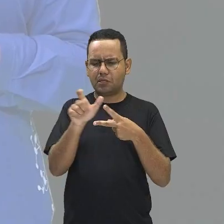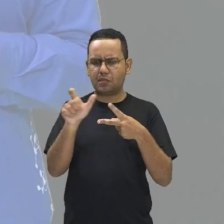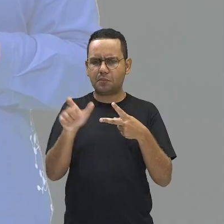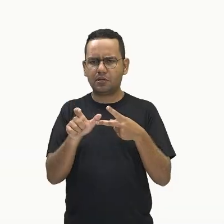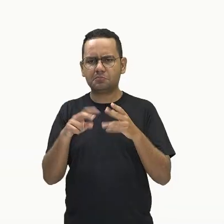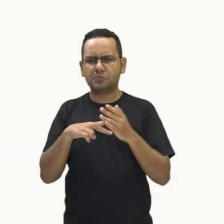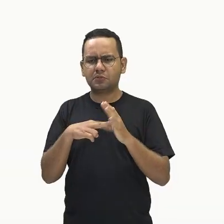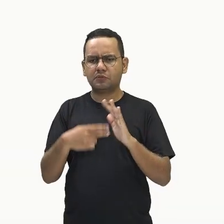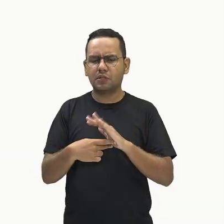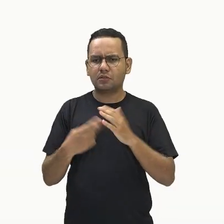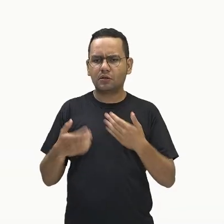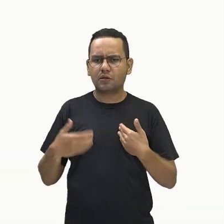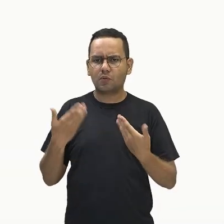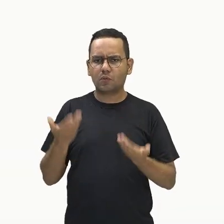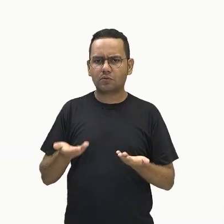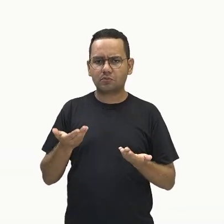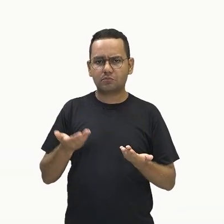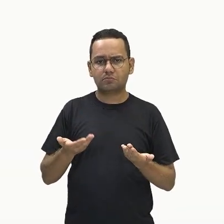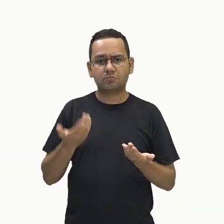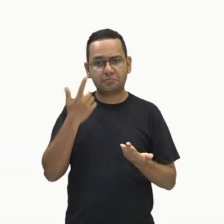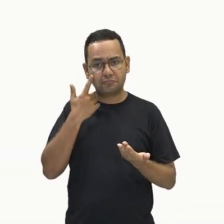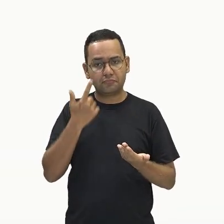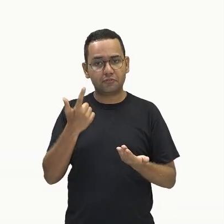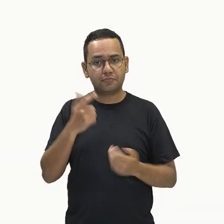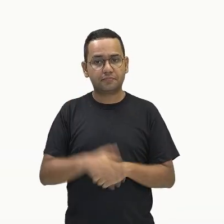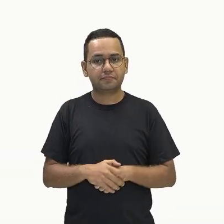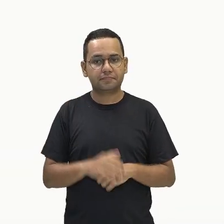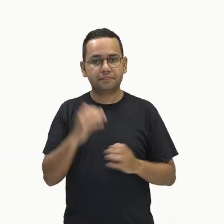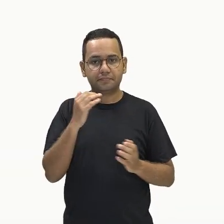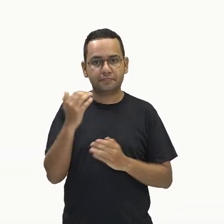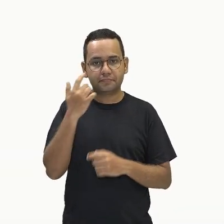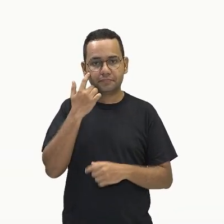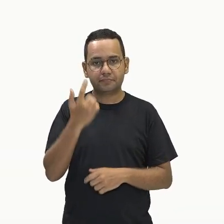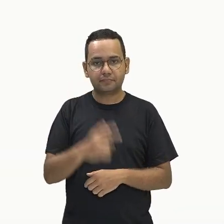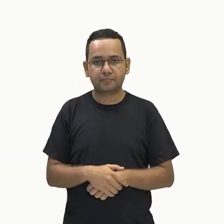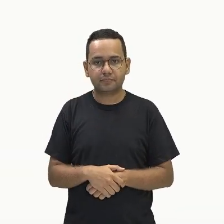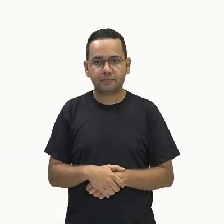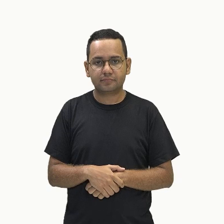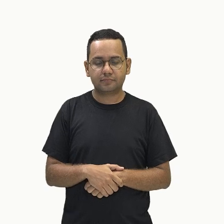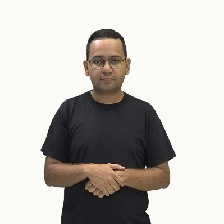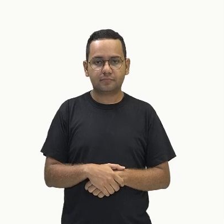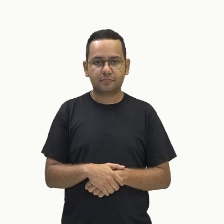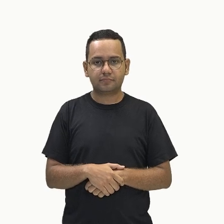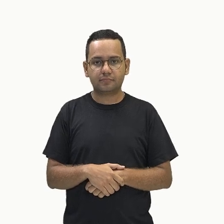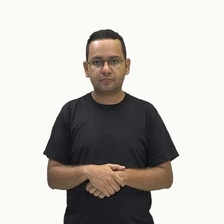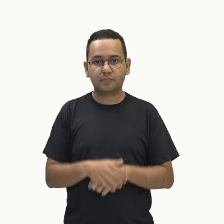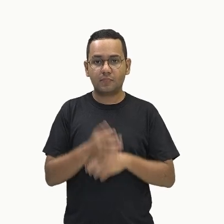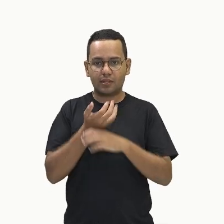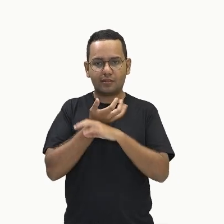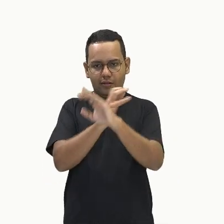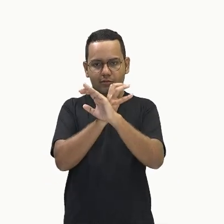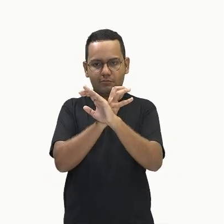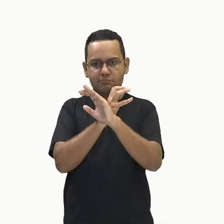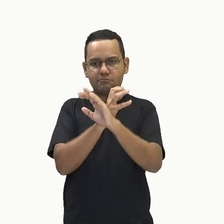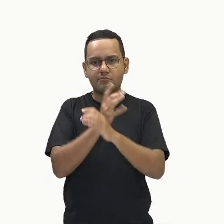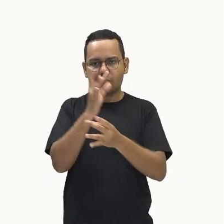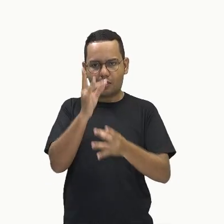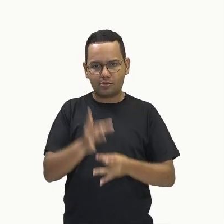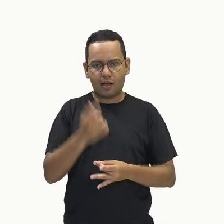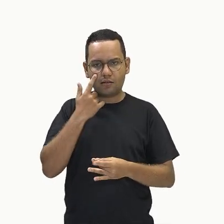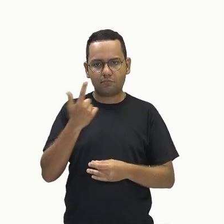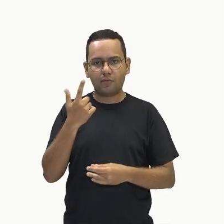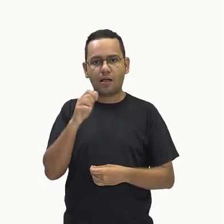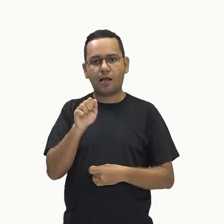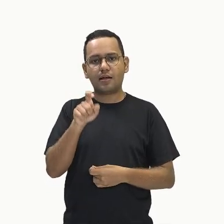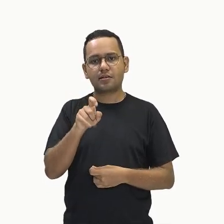axial? Vamos observar. O nosso esqueleto axial é aquele que vai compreender. Observem aqui